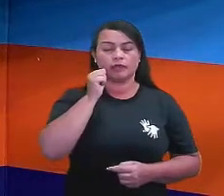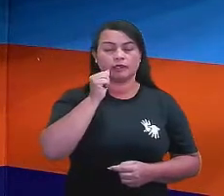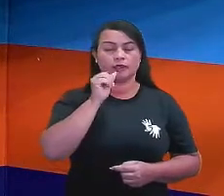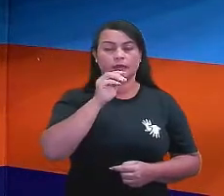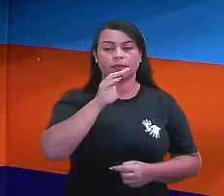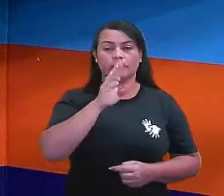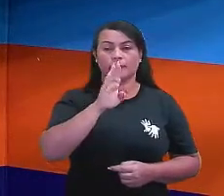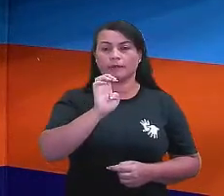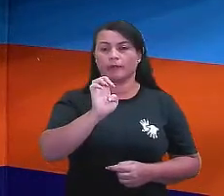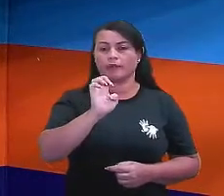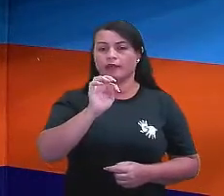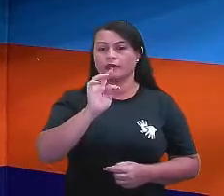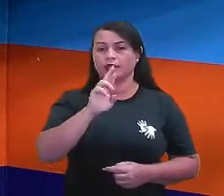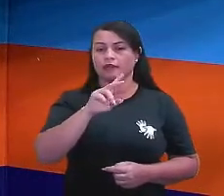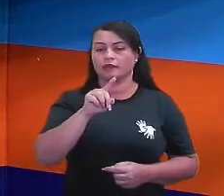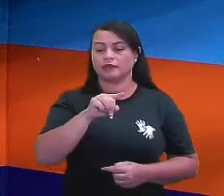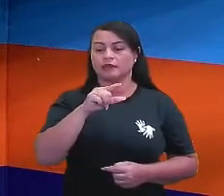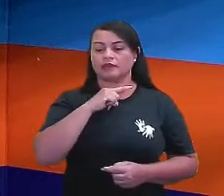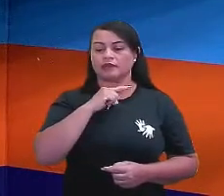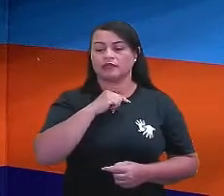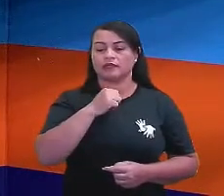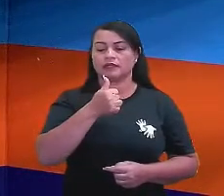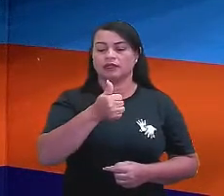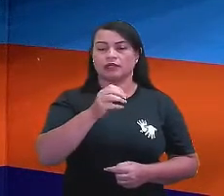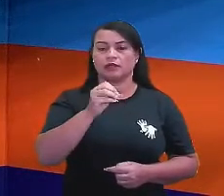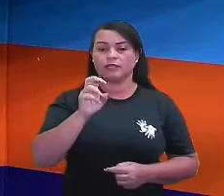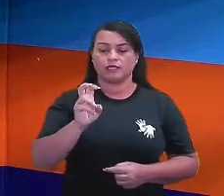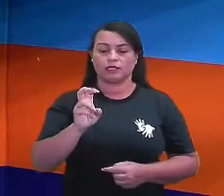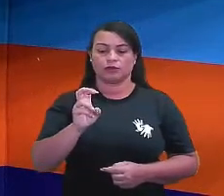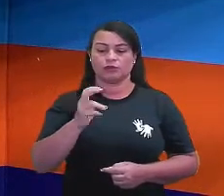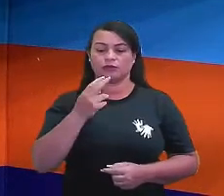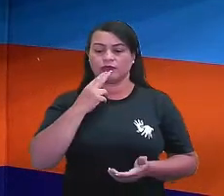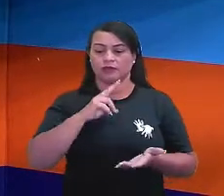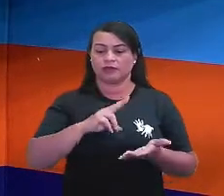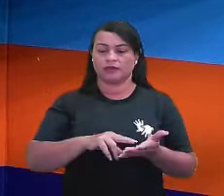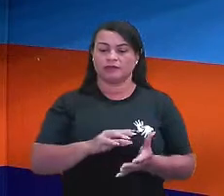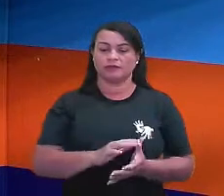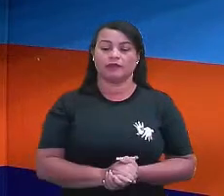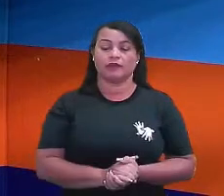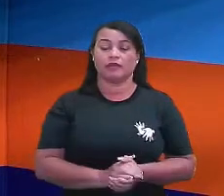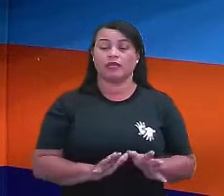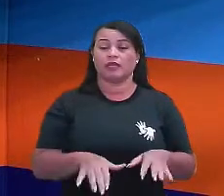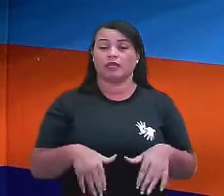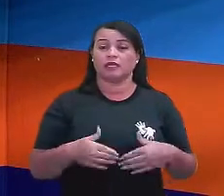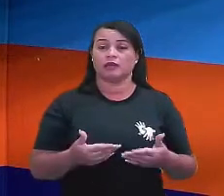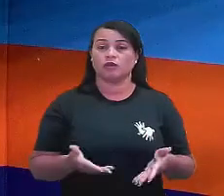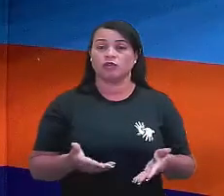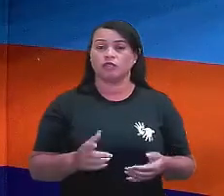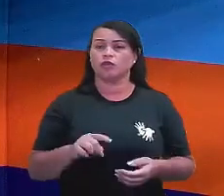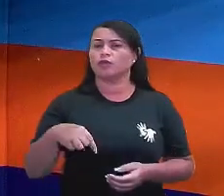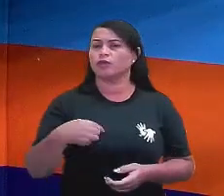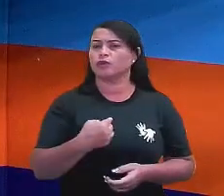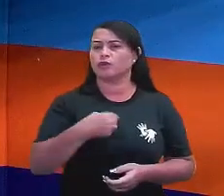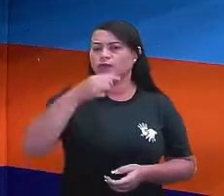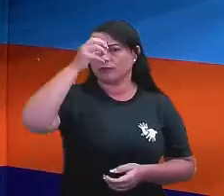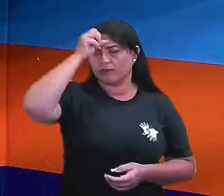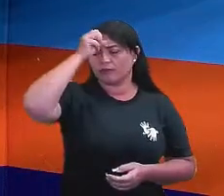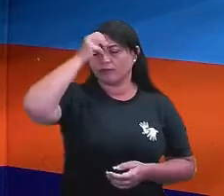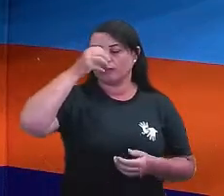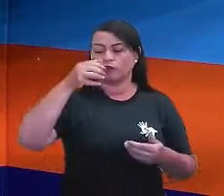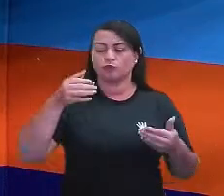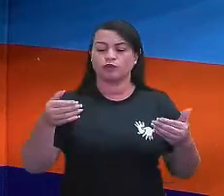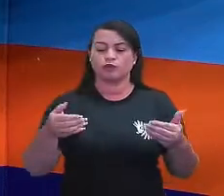ganhou? Ela ganhou 105 figurinhas. Então, gente, o que foi que nós aprendemos hoje?